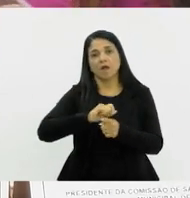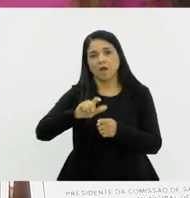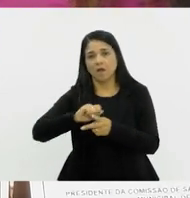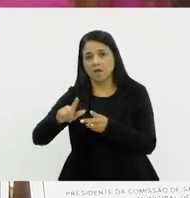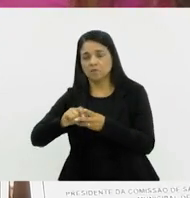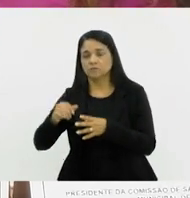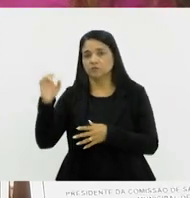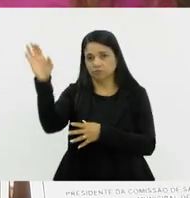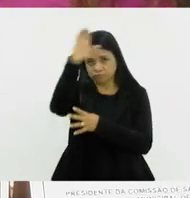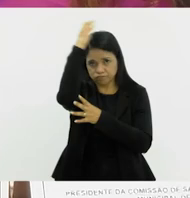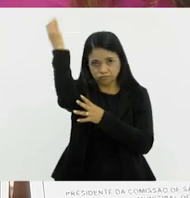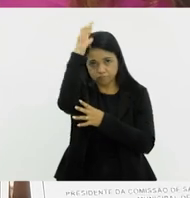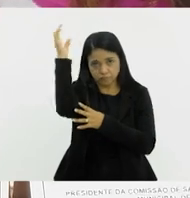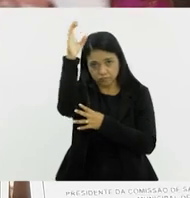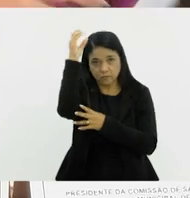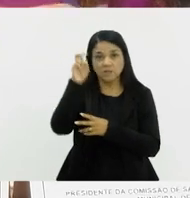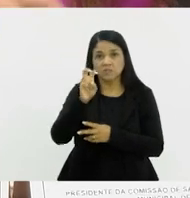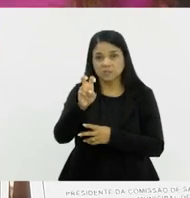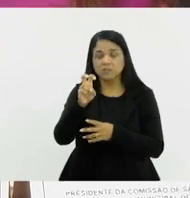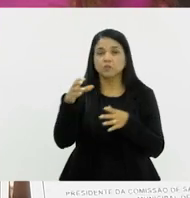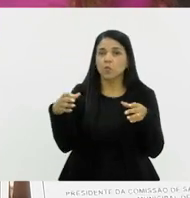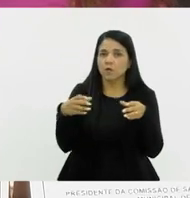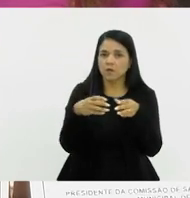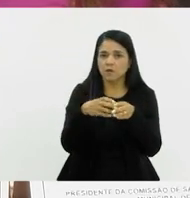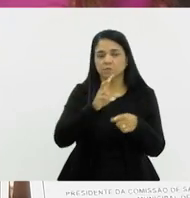com equipamento de equipe de segurança.